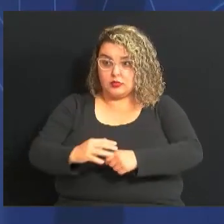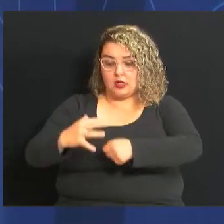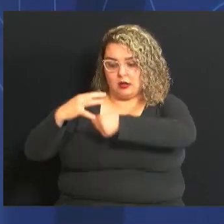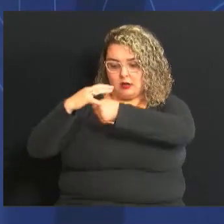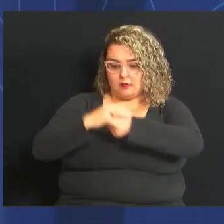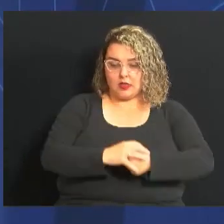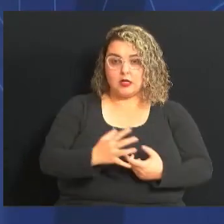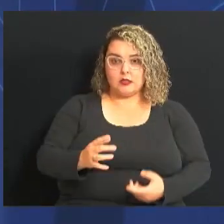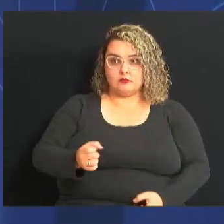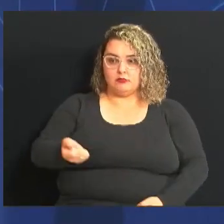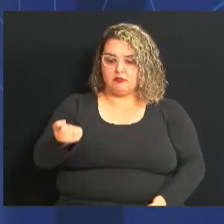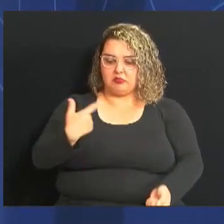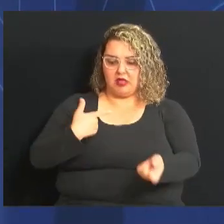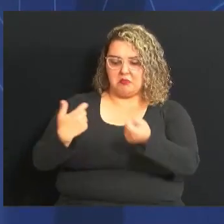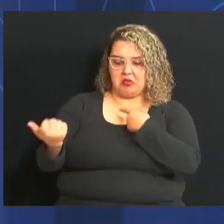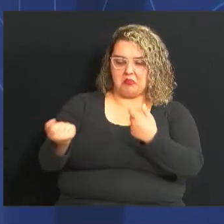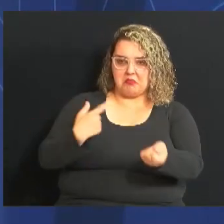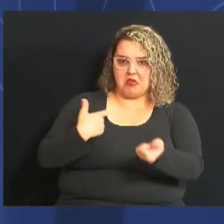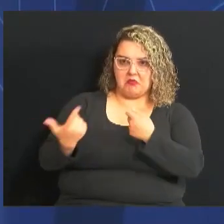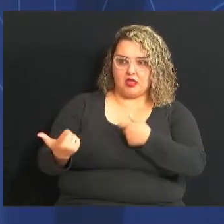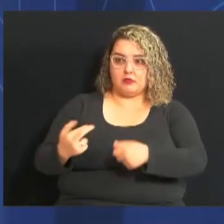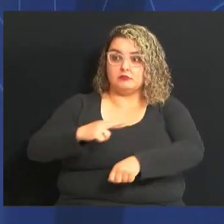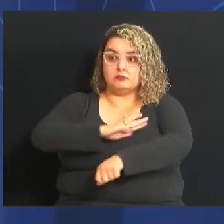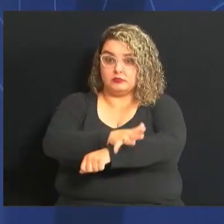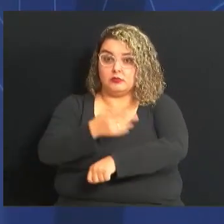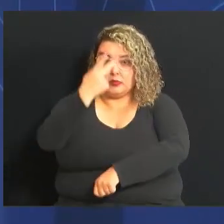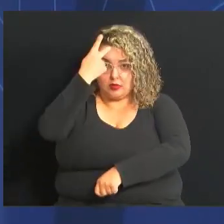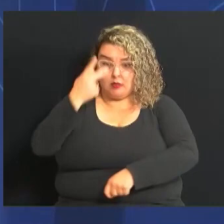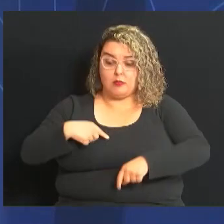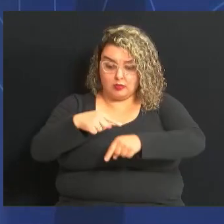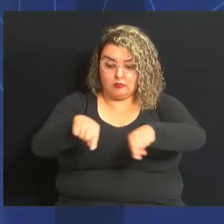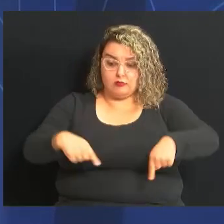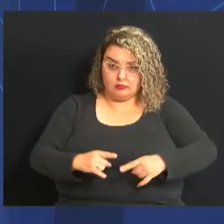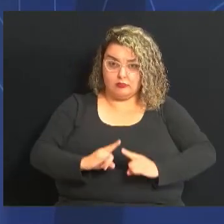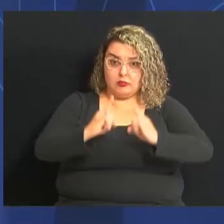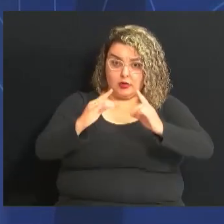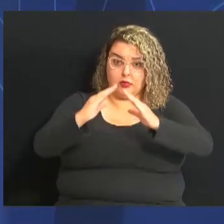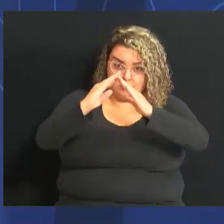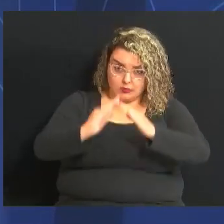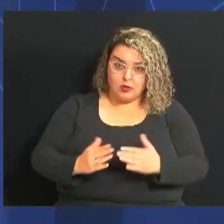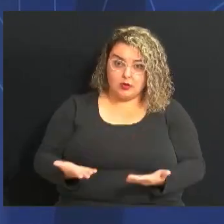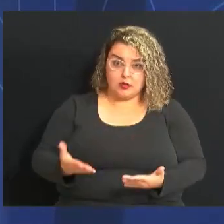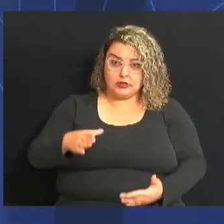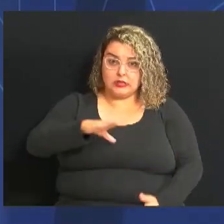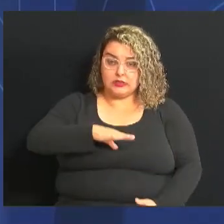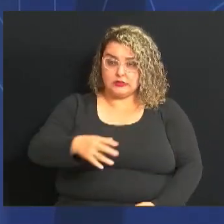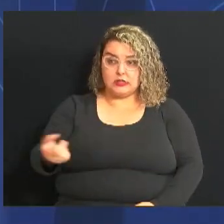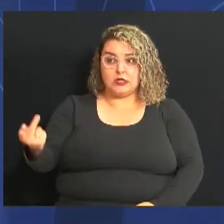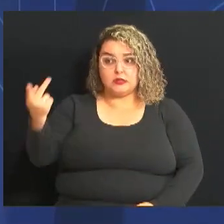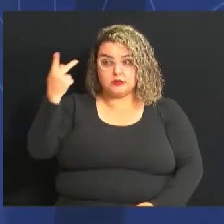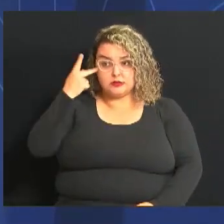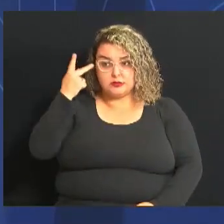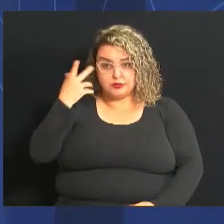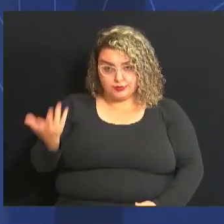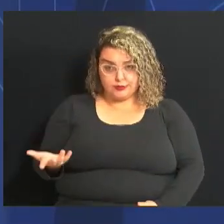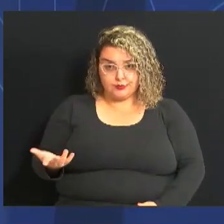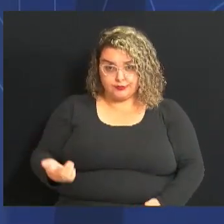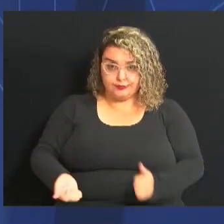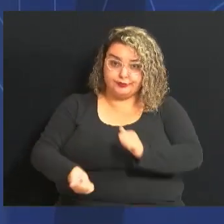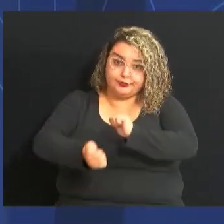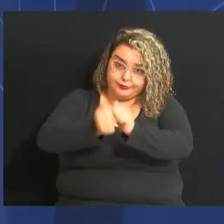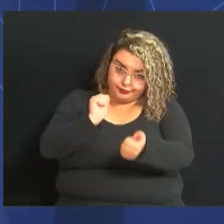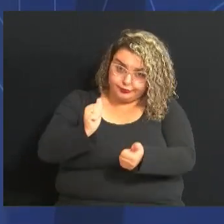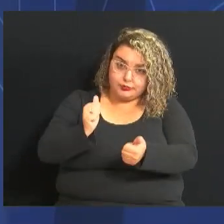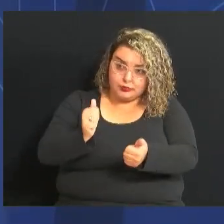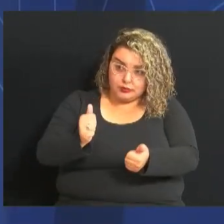e ofensas racistas no próprio condomínio em que mora, na cidade de São Paulo. Em um jogo de futebol, as atletas